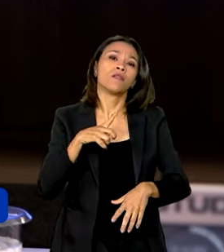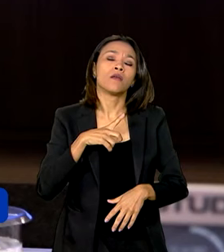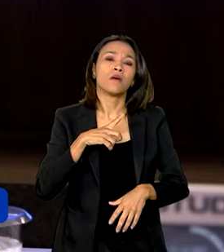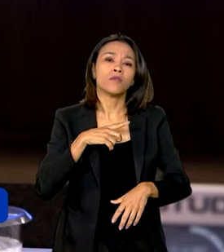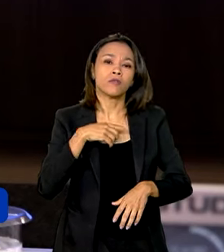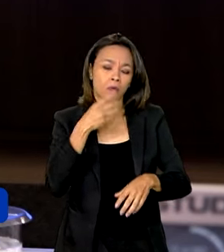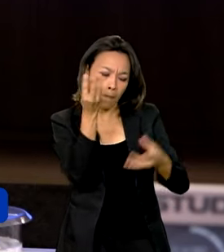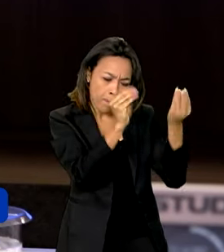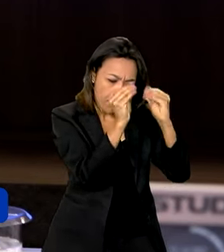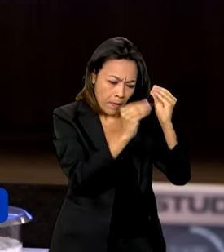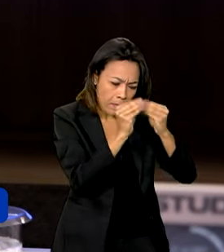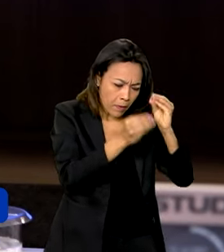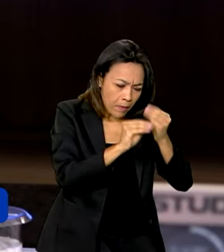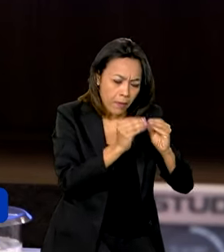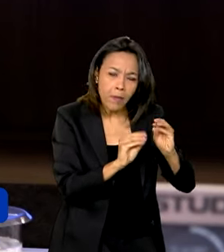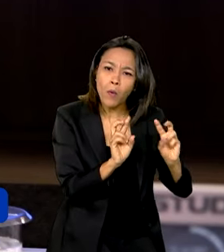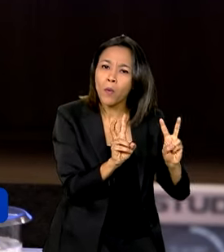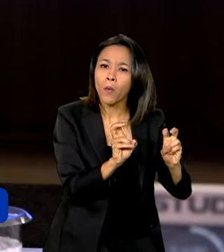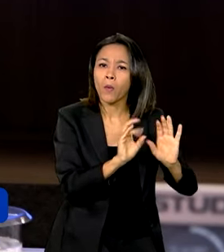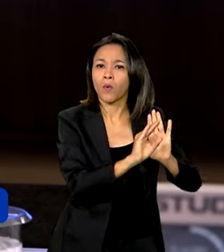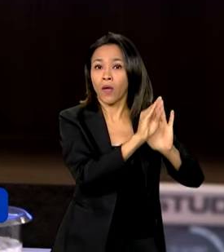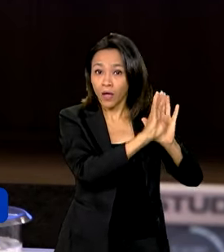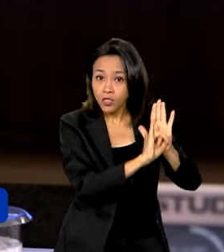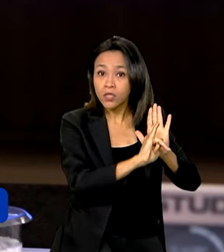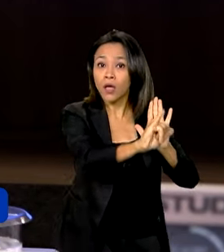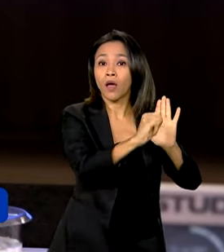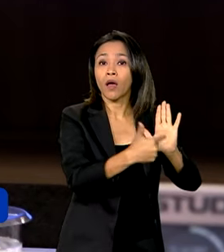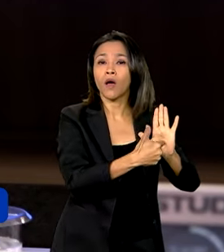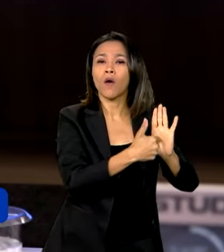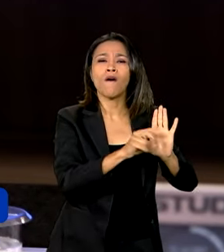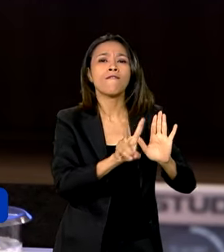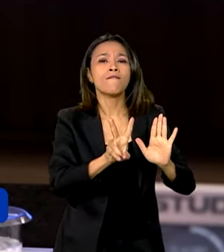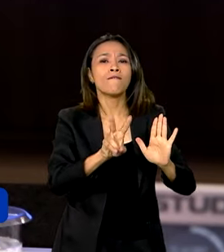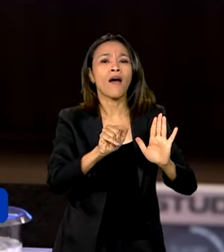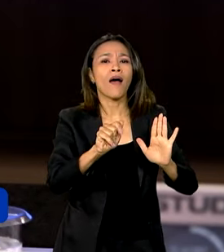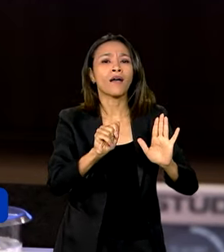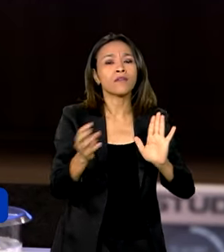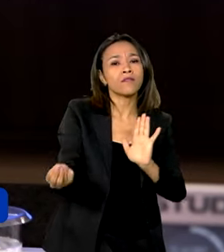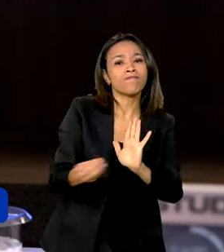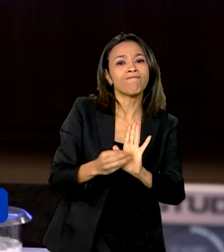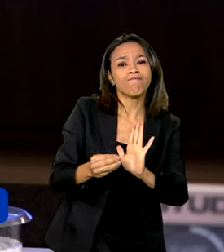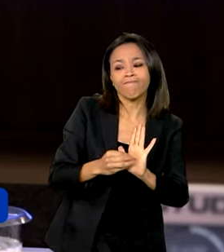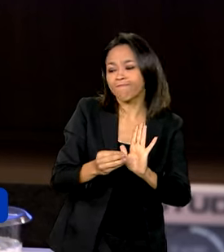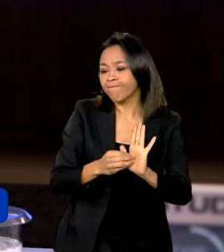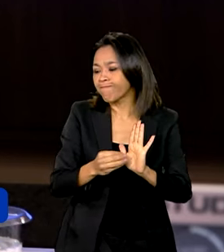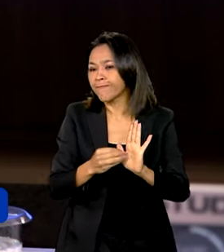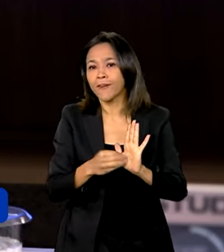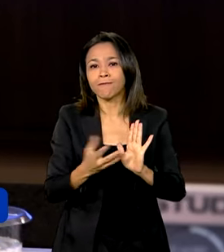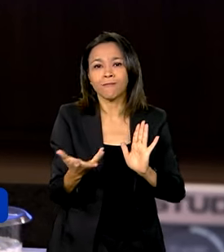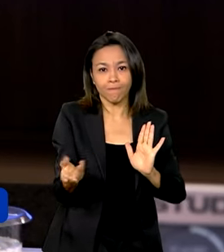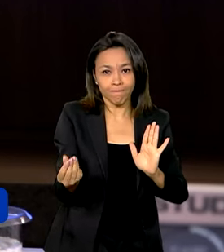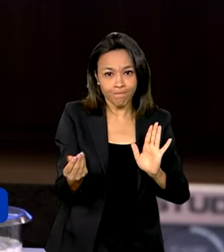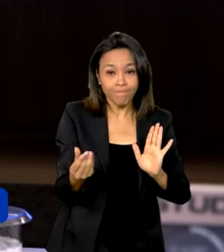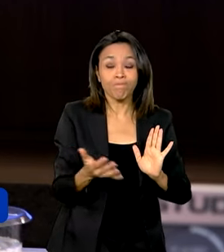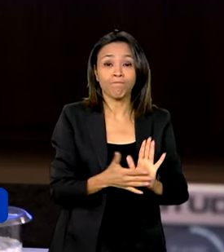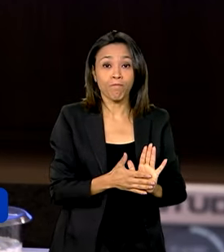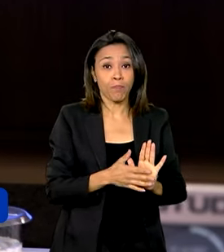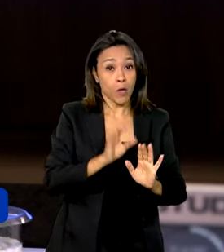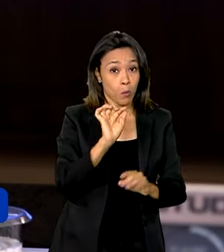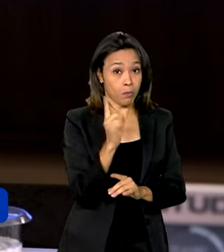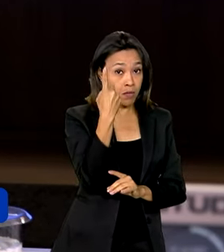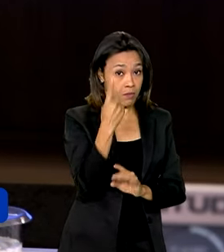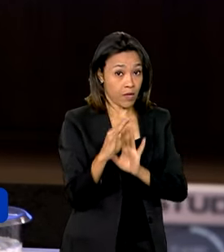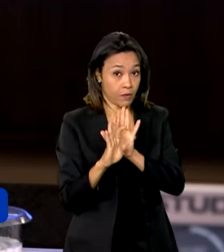edital para vagas eh que ficaram abertas né porque sempre a partir do primeiro edital